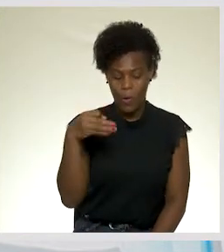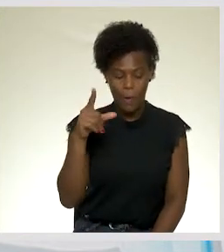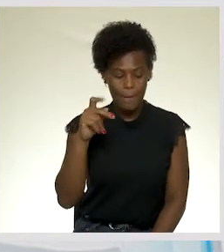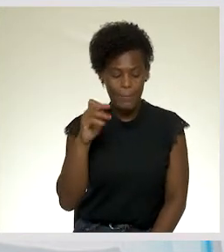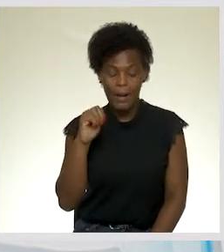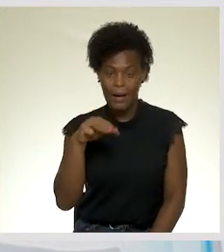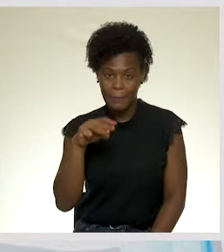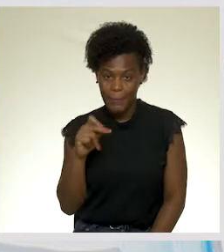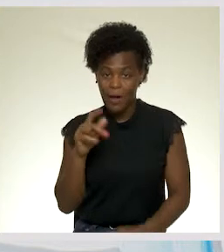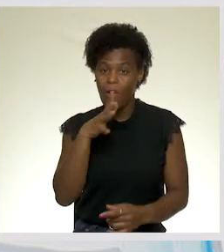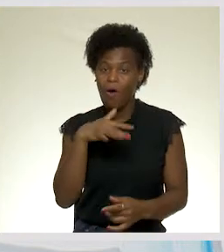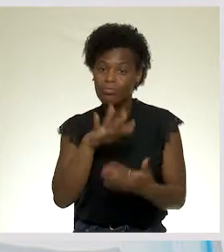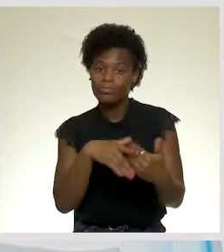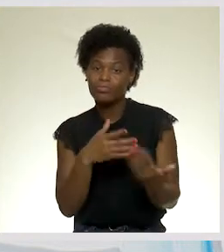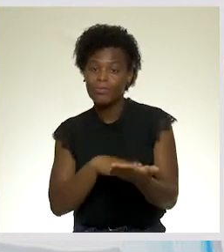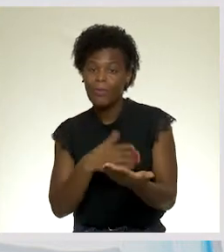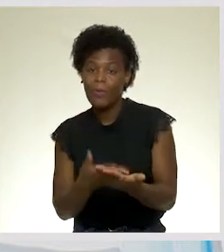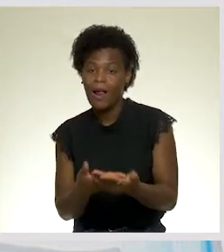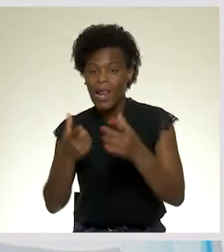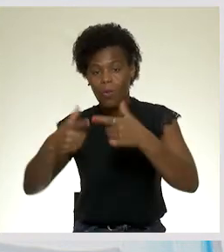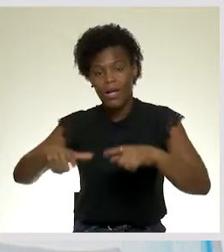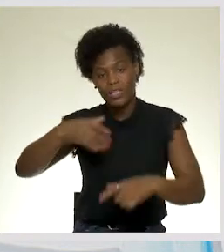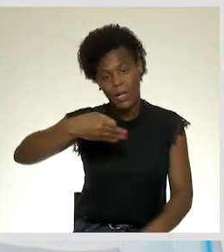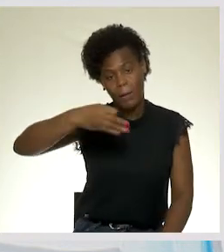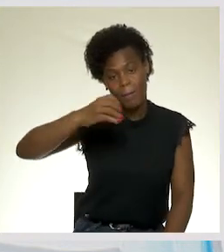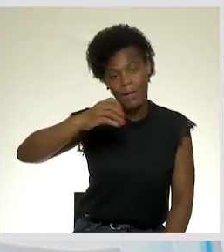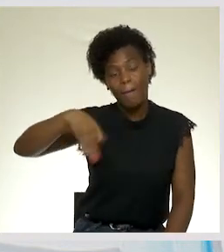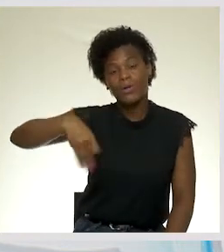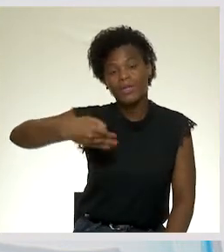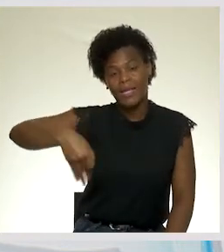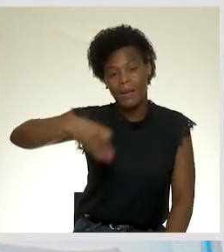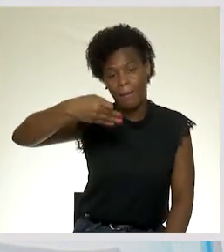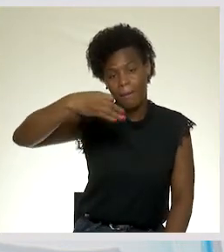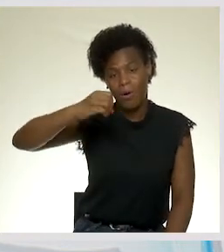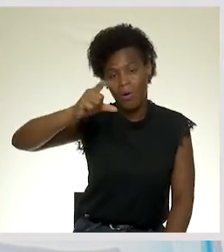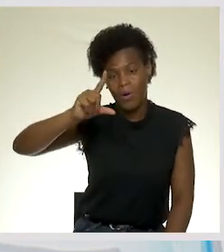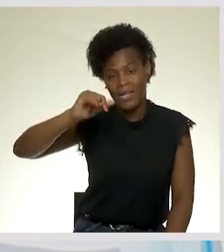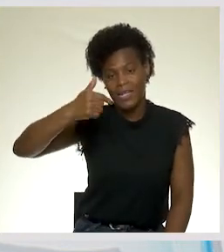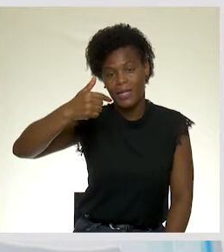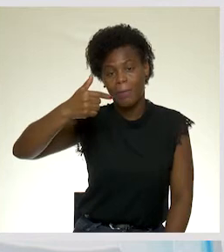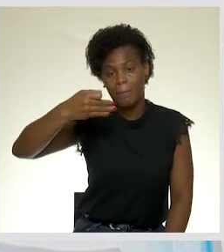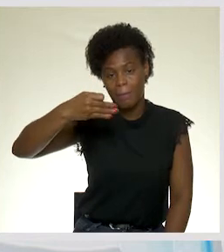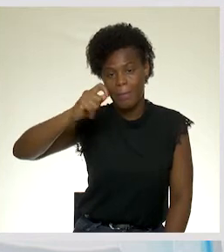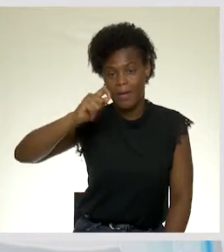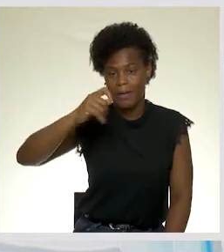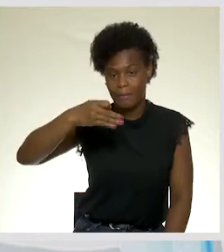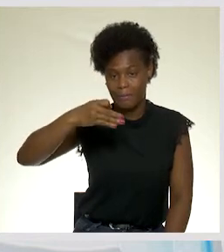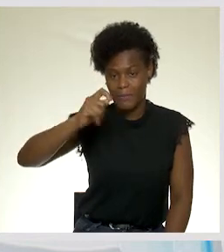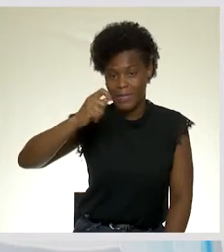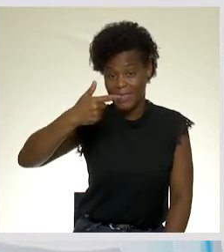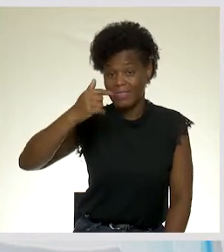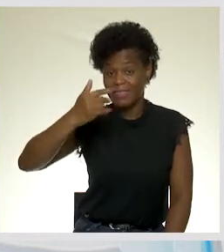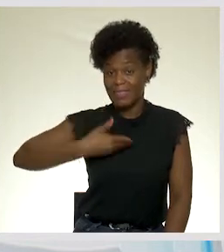traduzida em linguagem polipeptídicas, ou seja, em proteínas. E são agora essas proteínas que irão